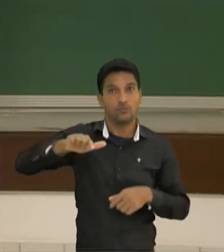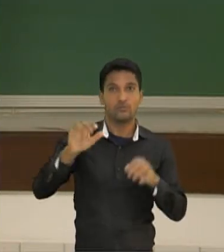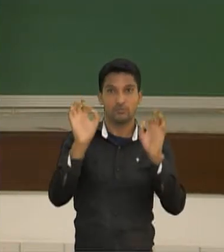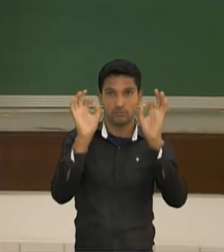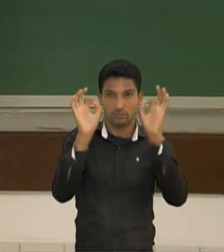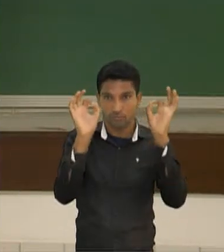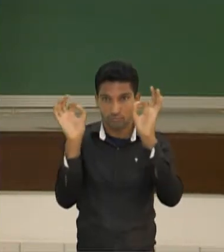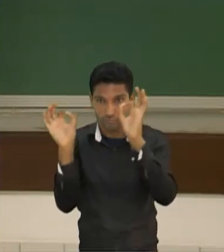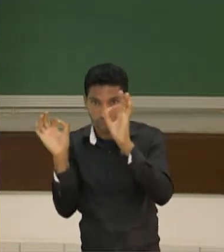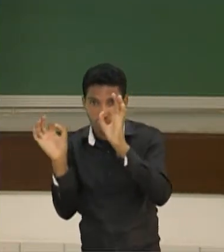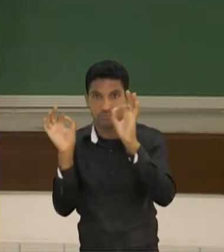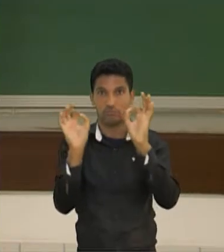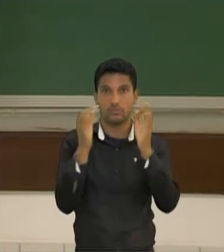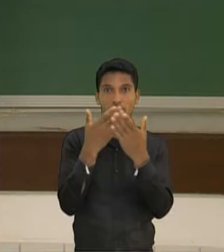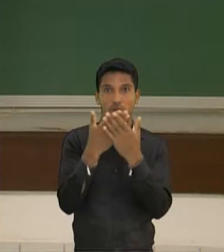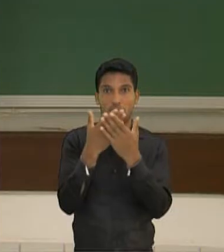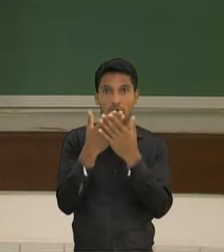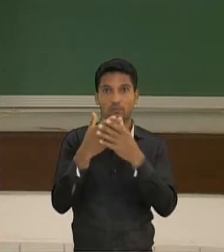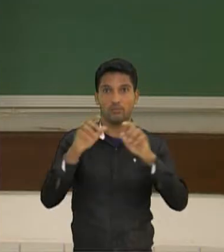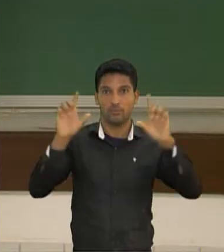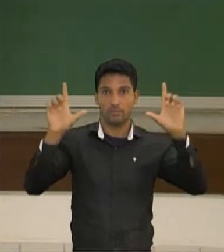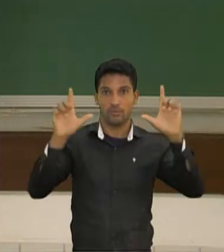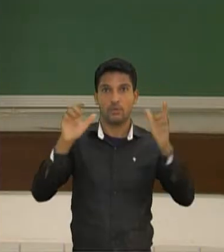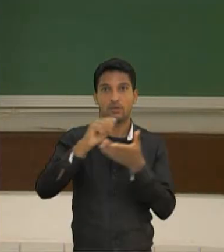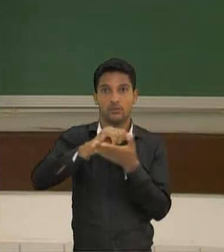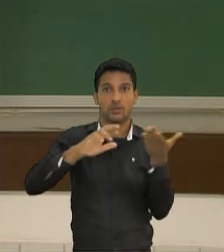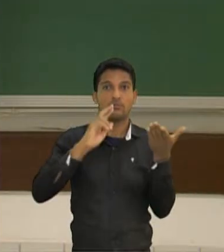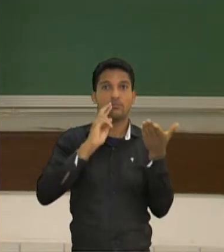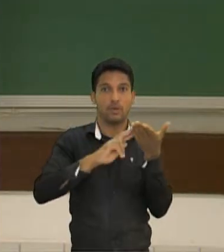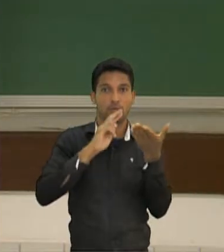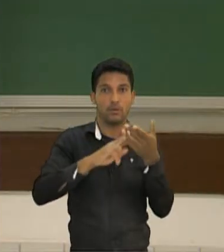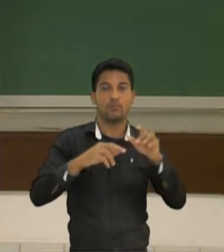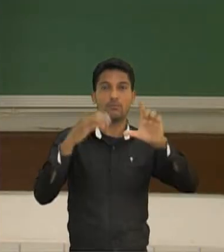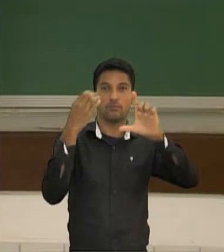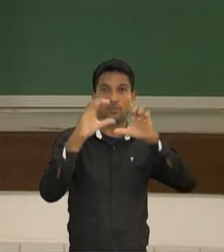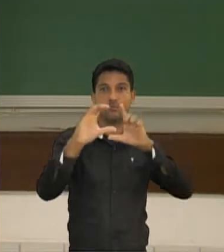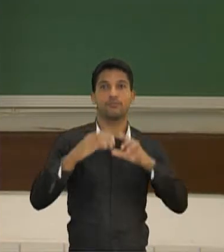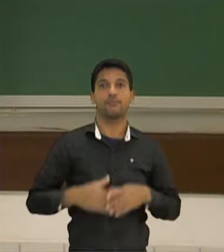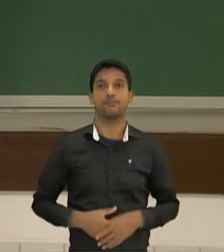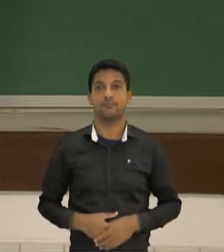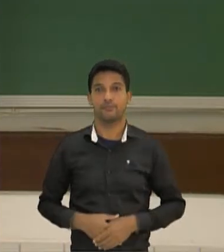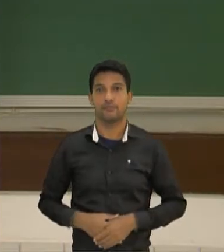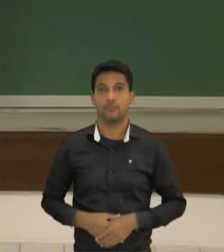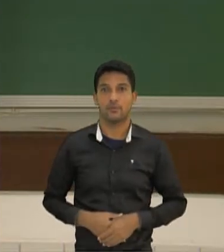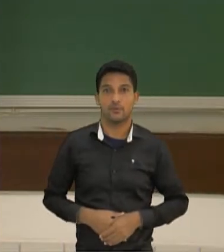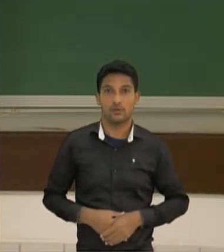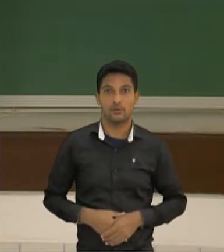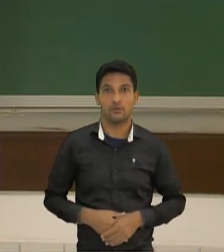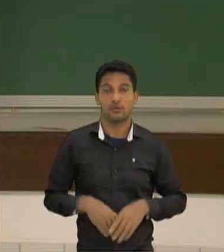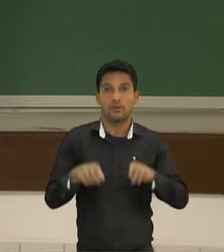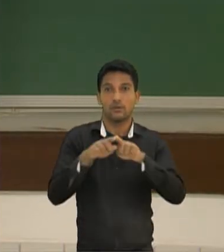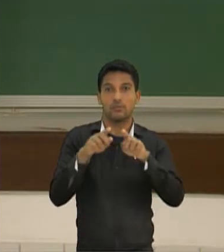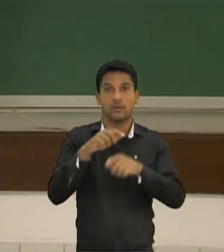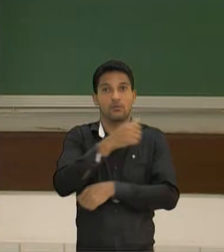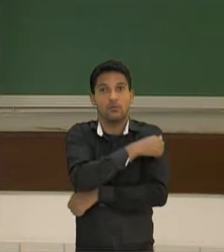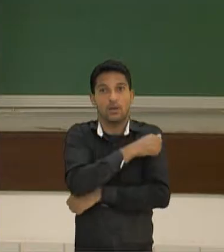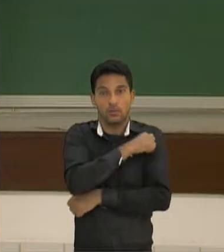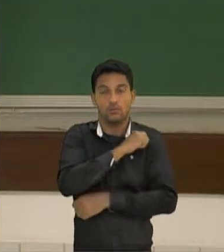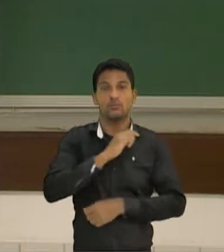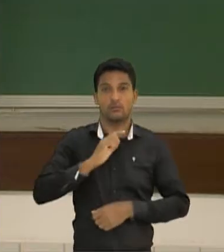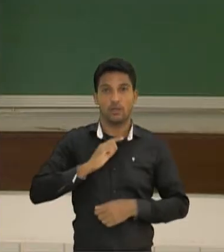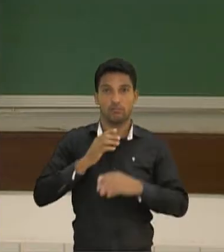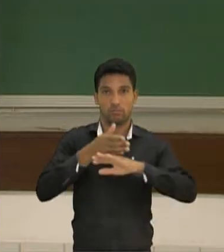aulas, fazendo as atividades. É sempre bom a gente fazer aquela retomada com os estudantes que têm acesso ao aplicativo do